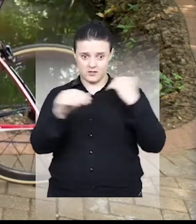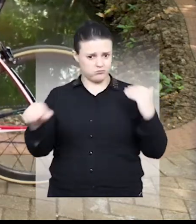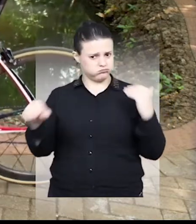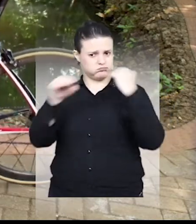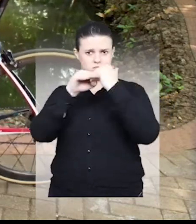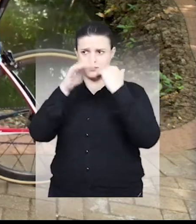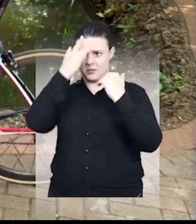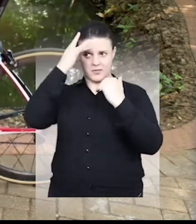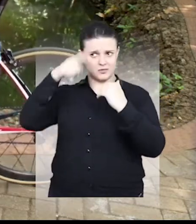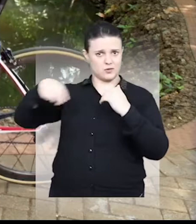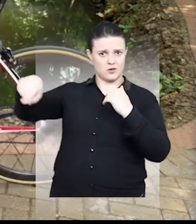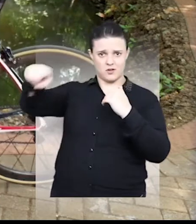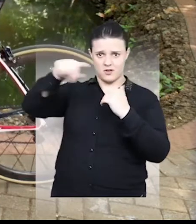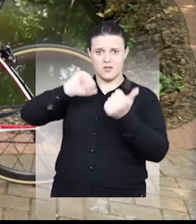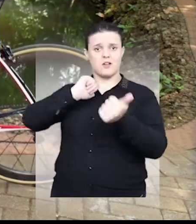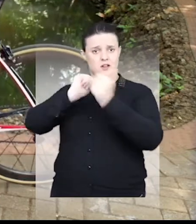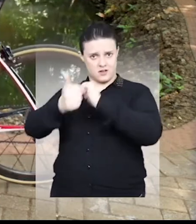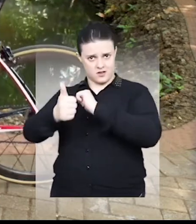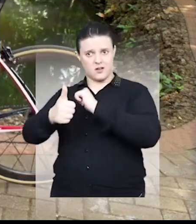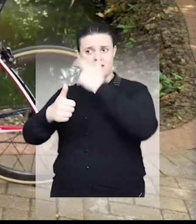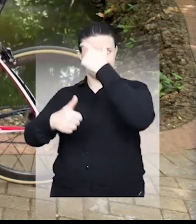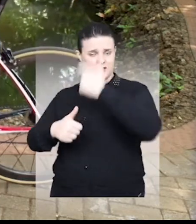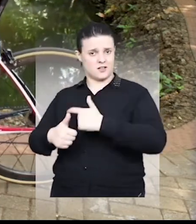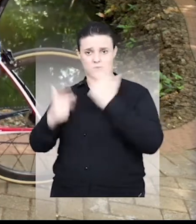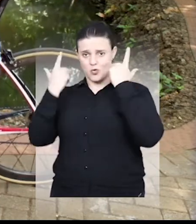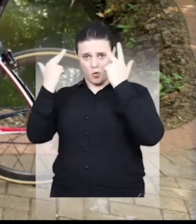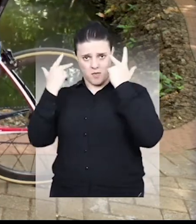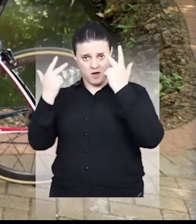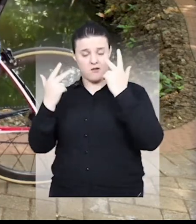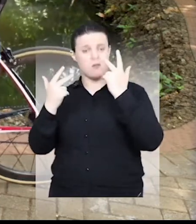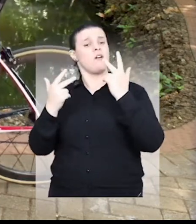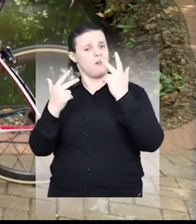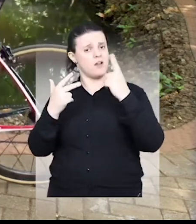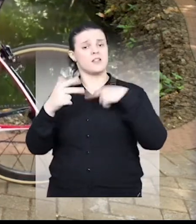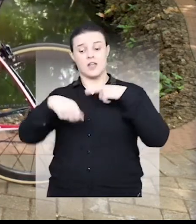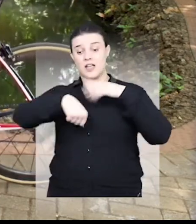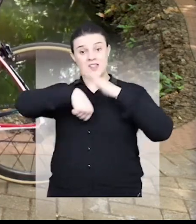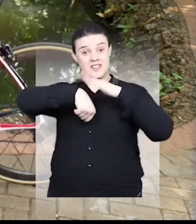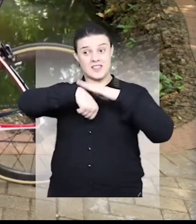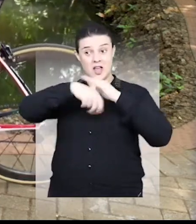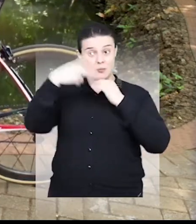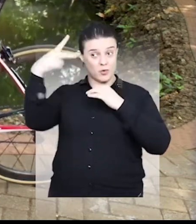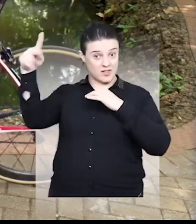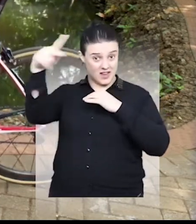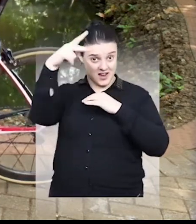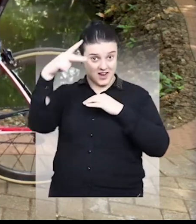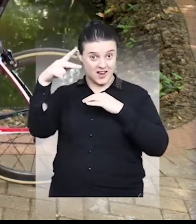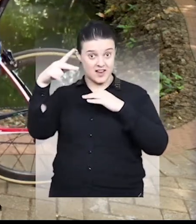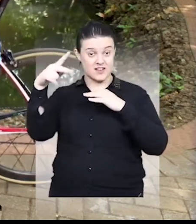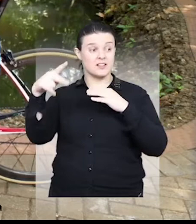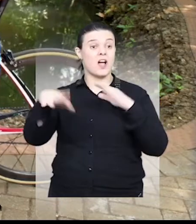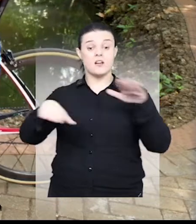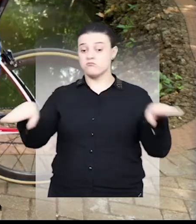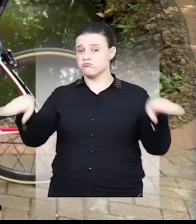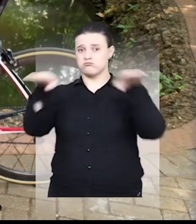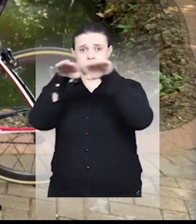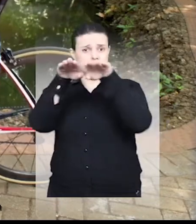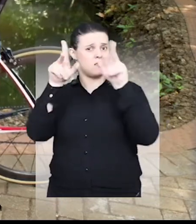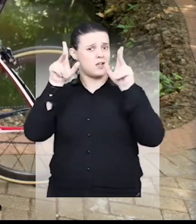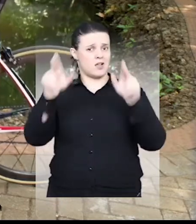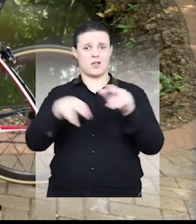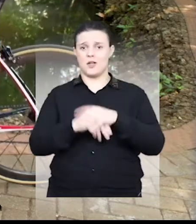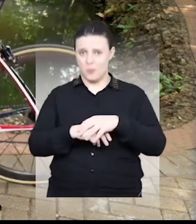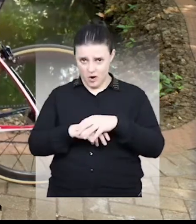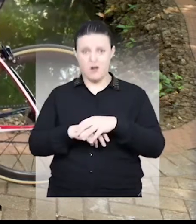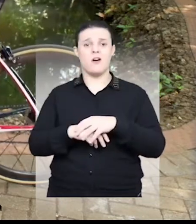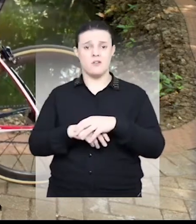ser comparado até com o nível, Carlos, de atletas normais. Costuma ter tempo de atletas do paraciclismo que é equivalente a tempo